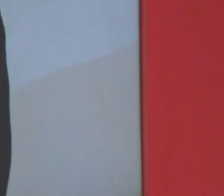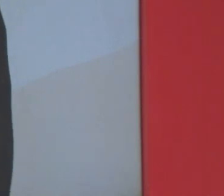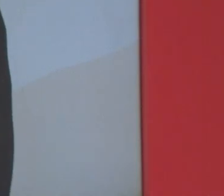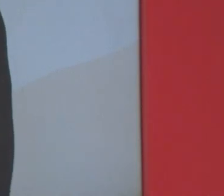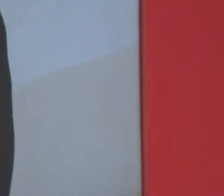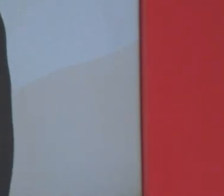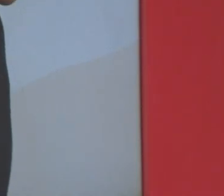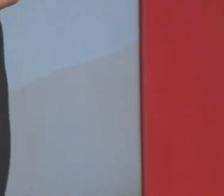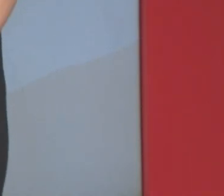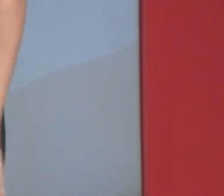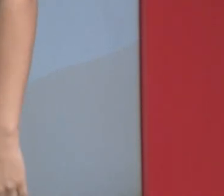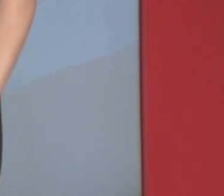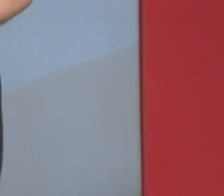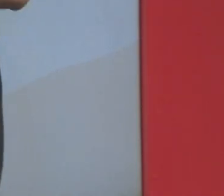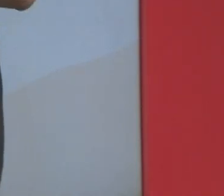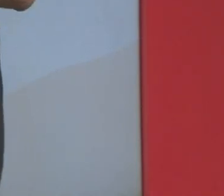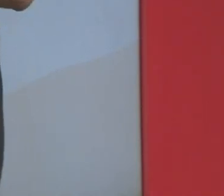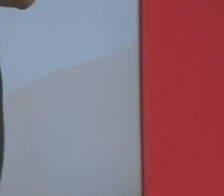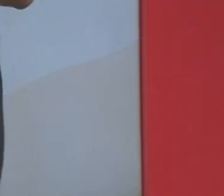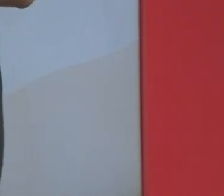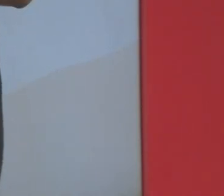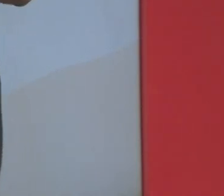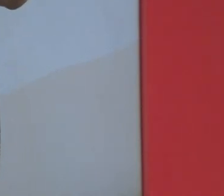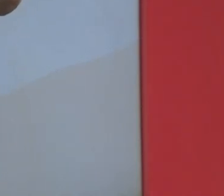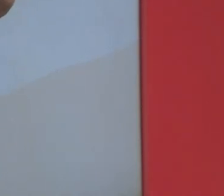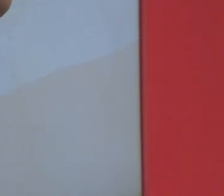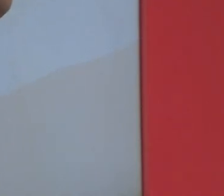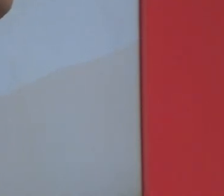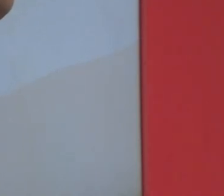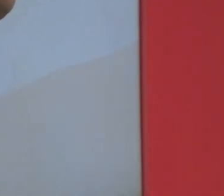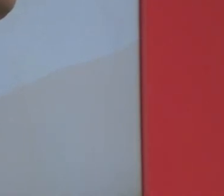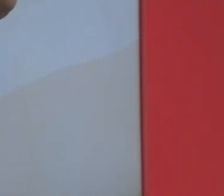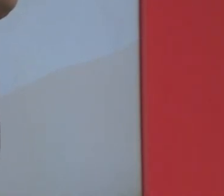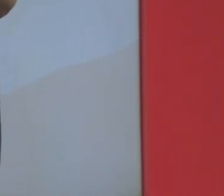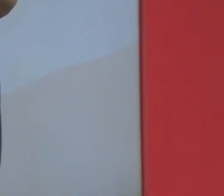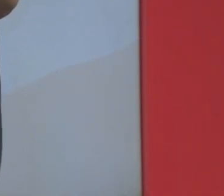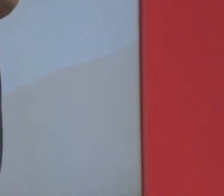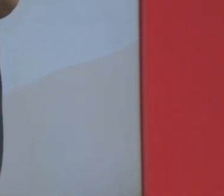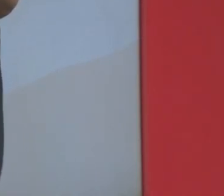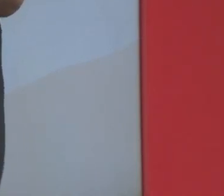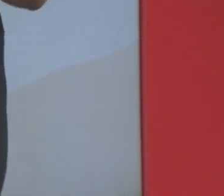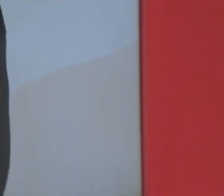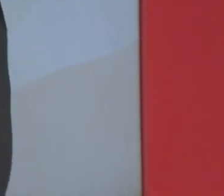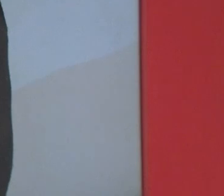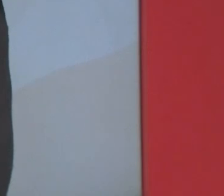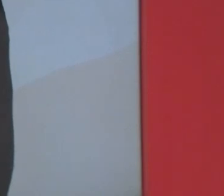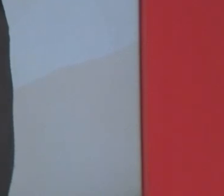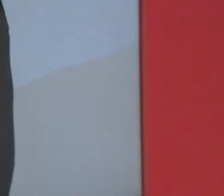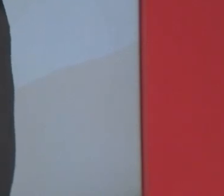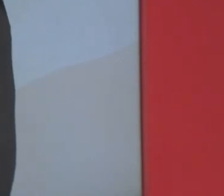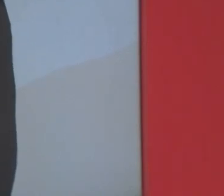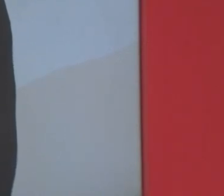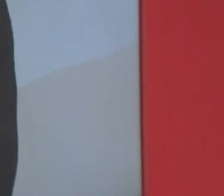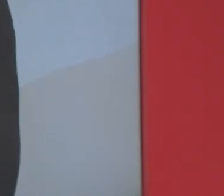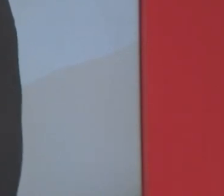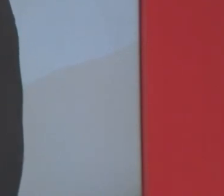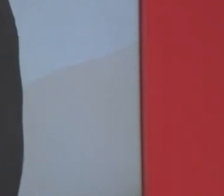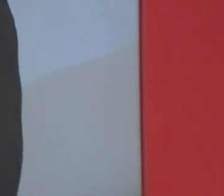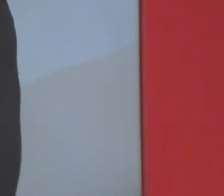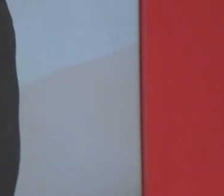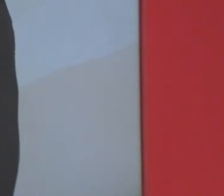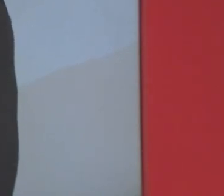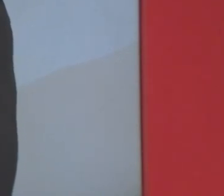sobre essa profecia ali de Isaías.